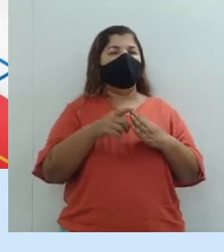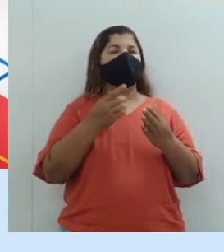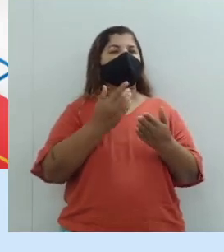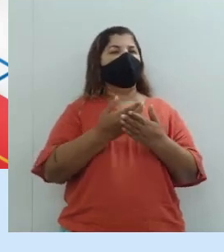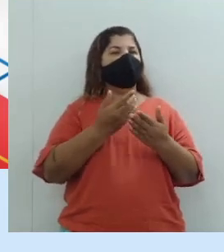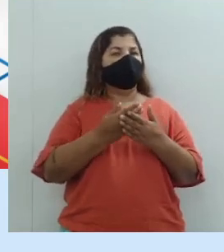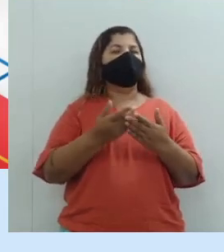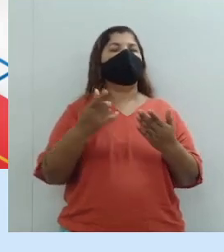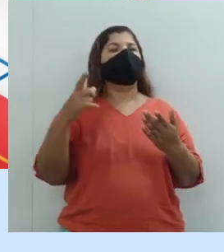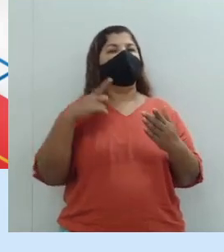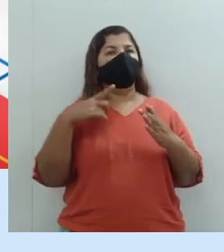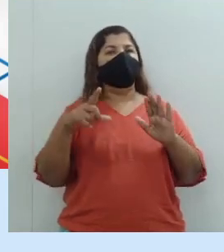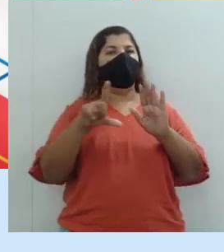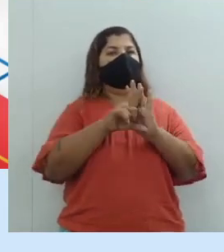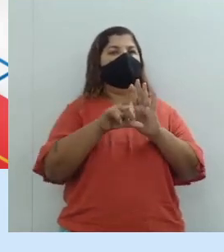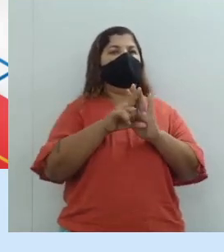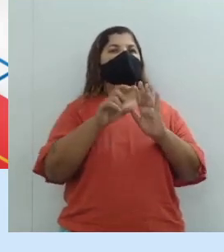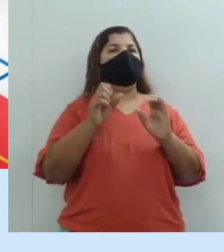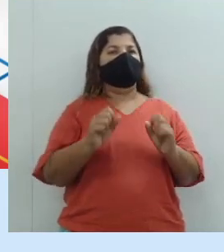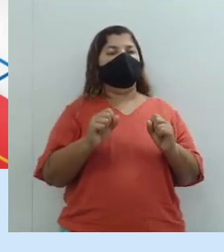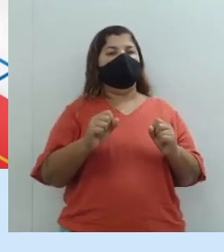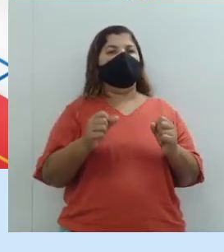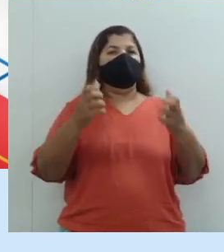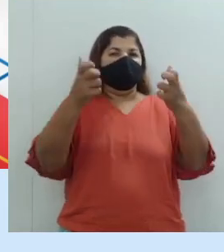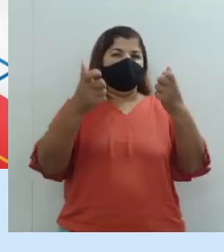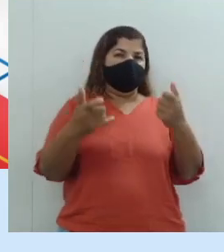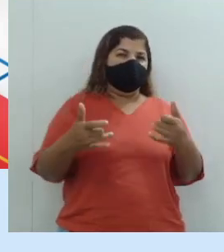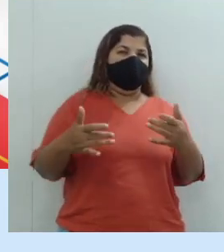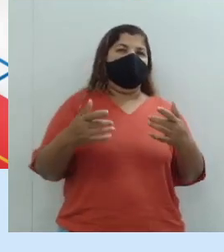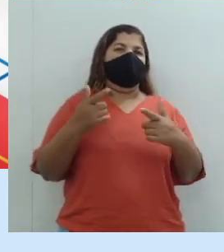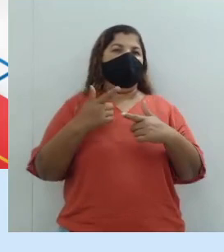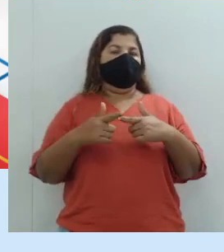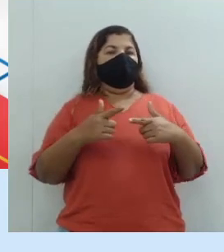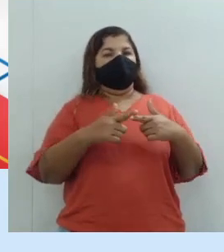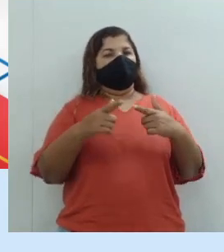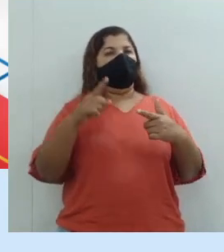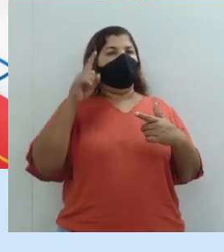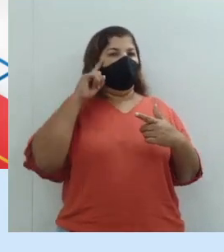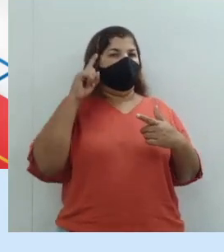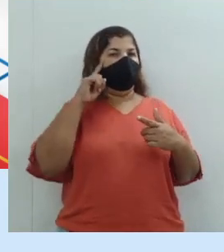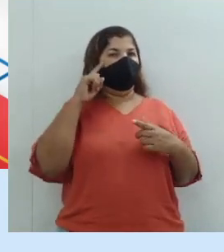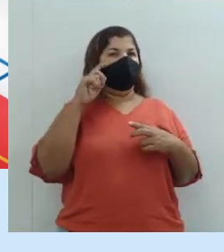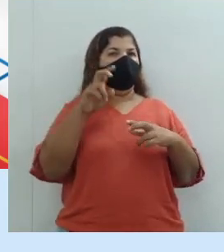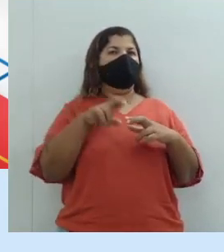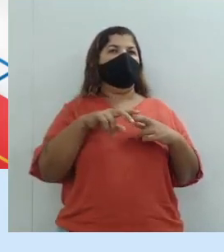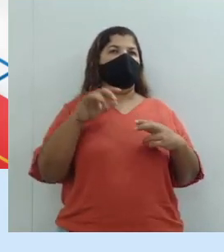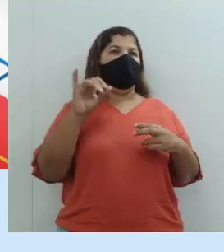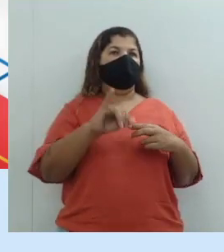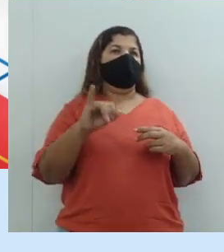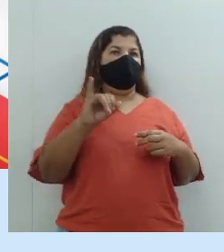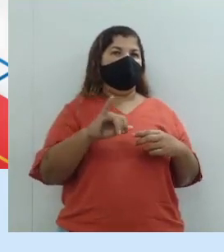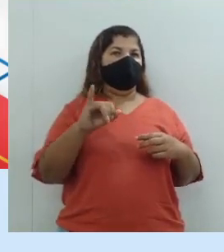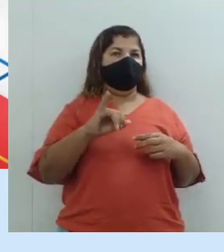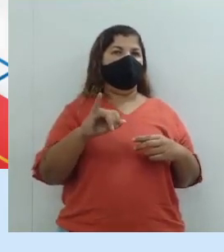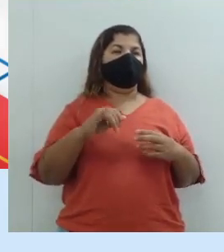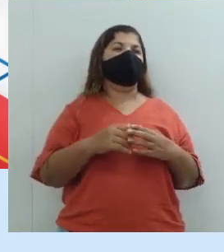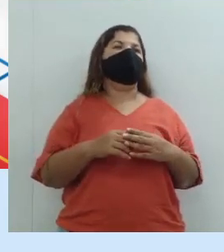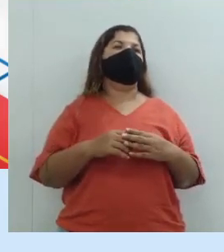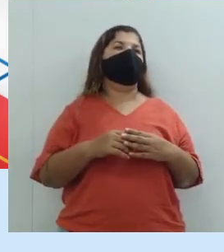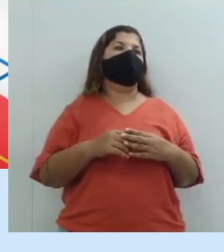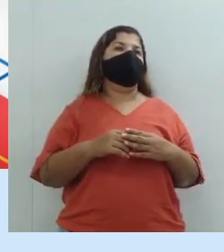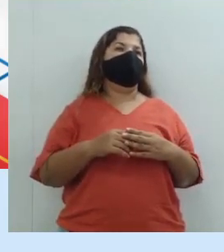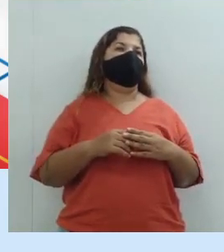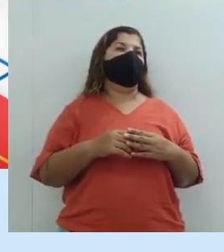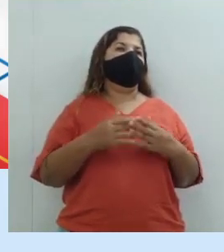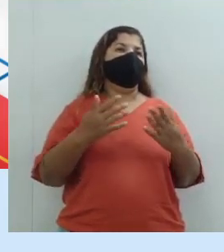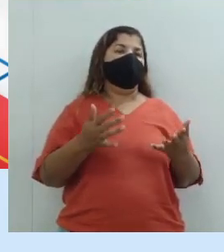leis que podem explicar essas situações do dia a dia. Por isso que a física é tão interessante, né? Então vamos lá,